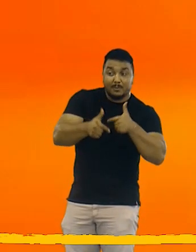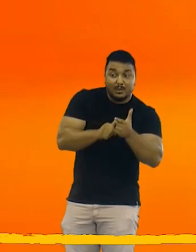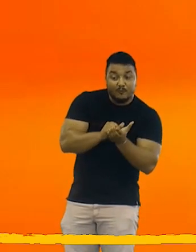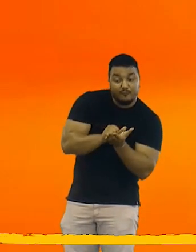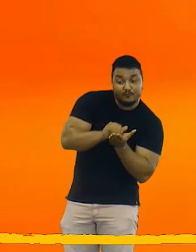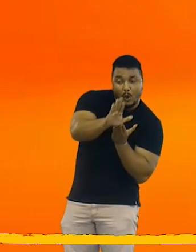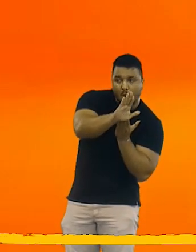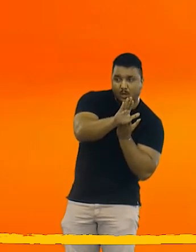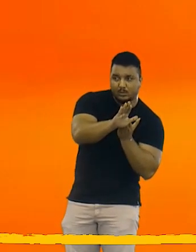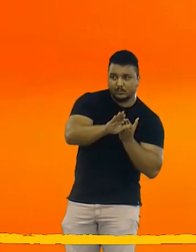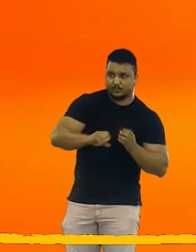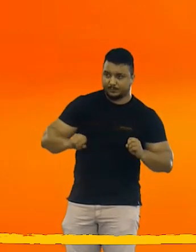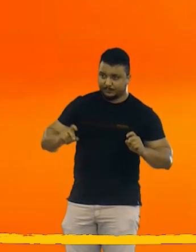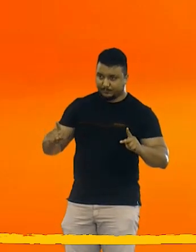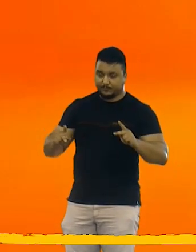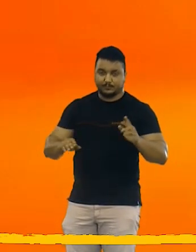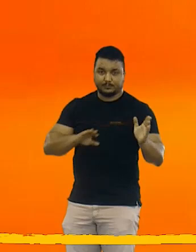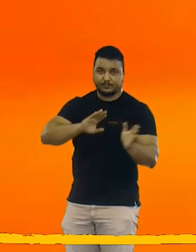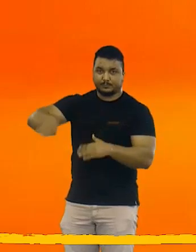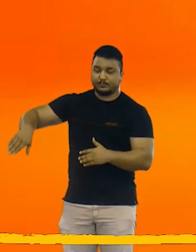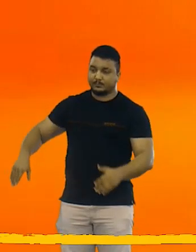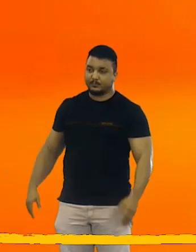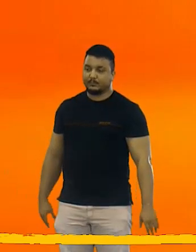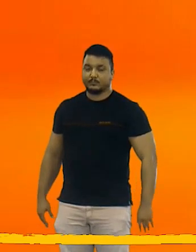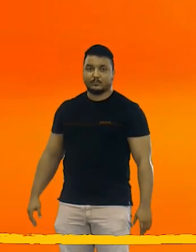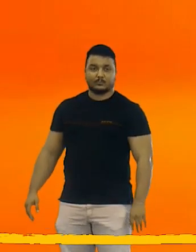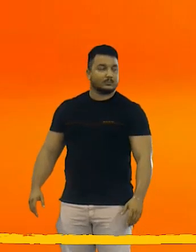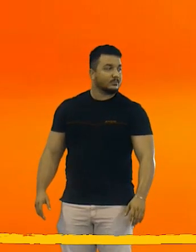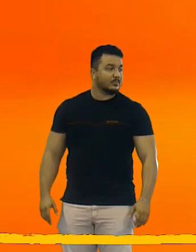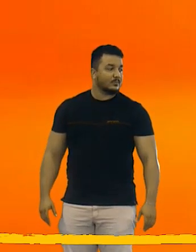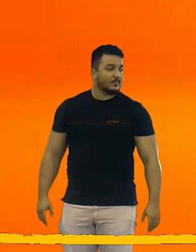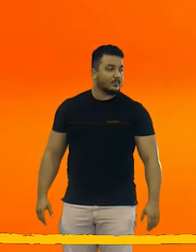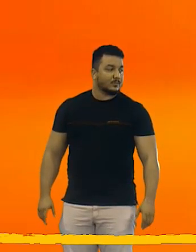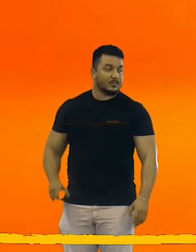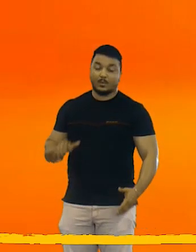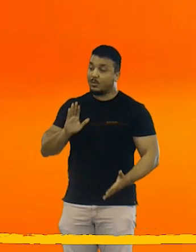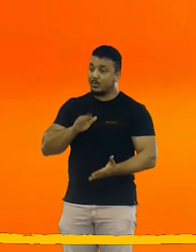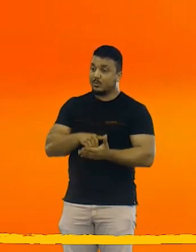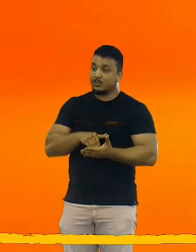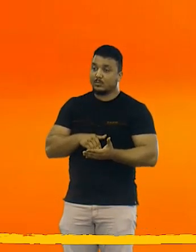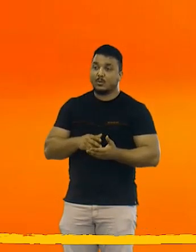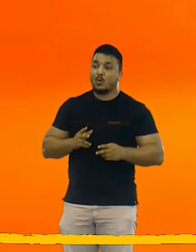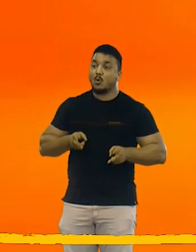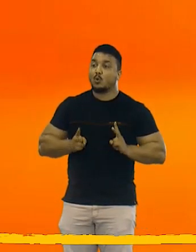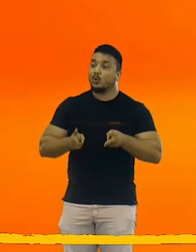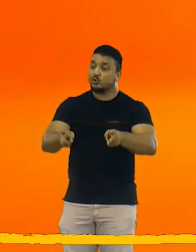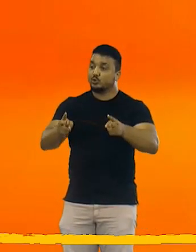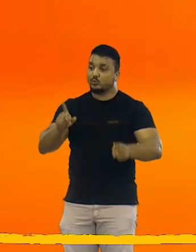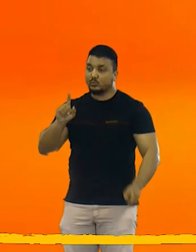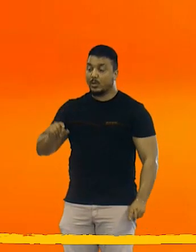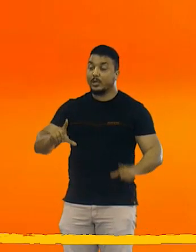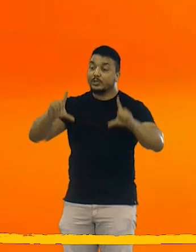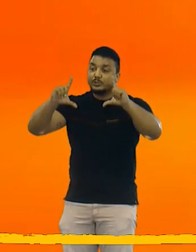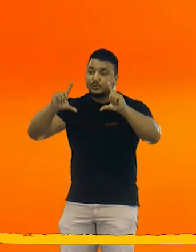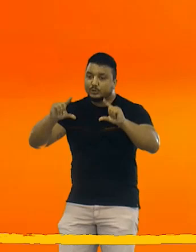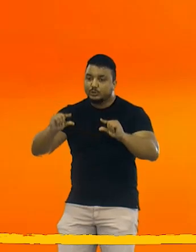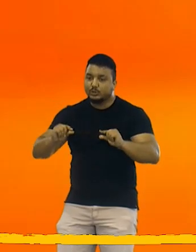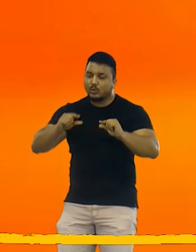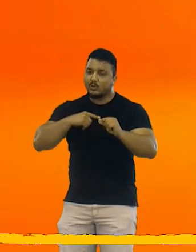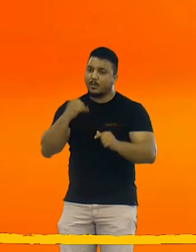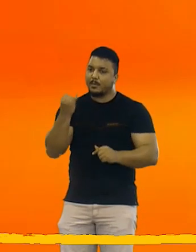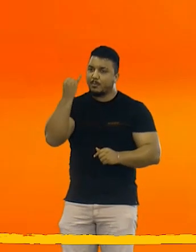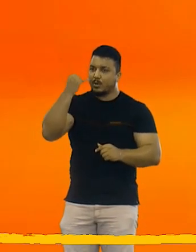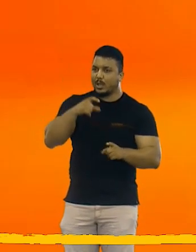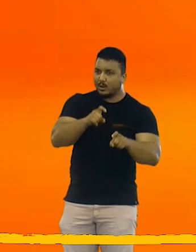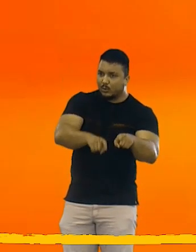cidade. Show? Beleza? Então, Vai, Anderson. para a gente avançar, ele fala diminuição da importância da